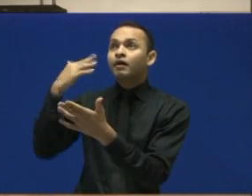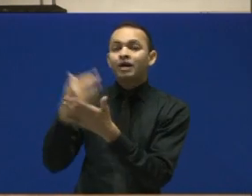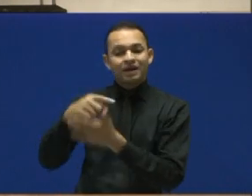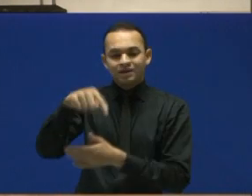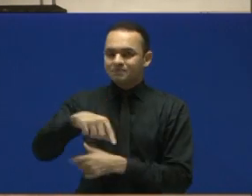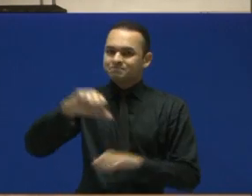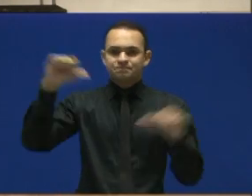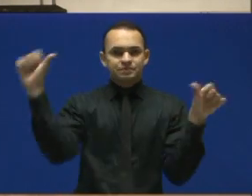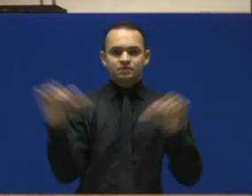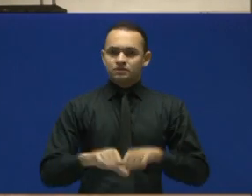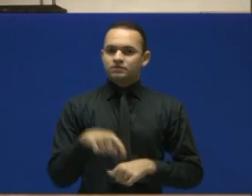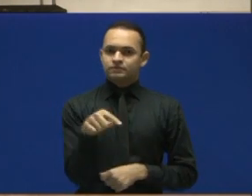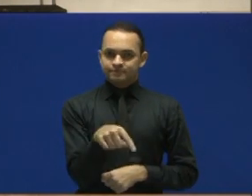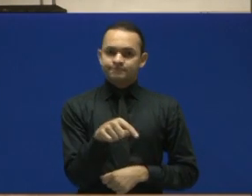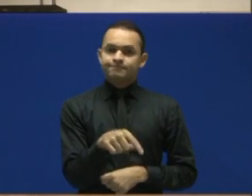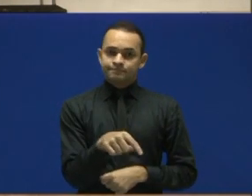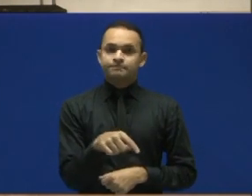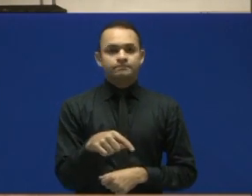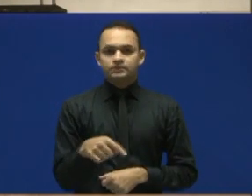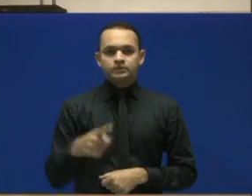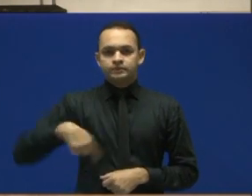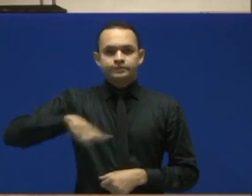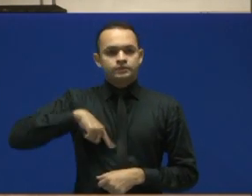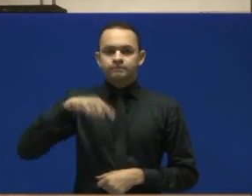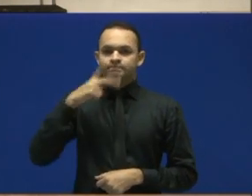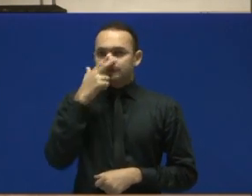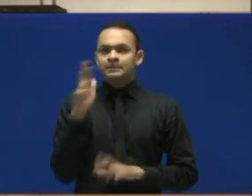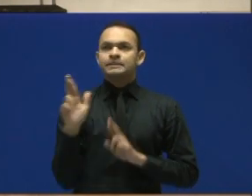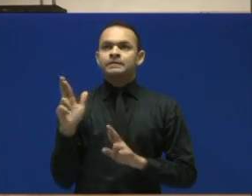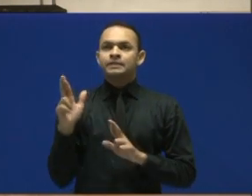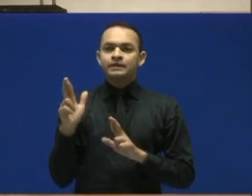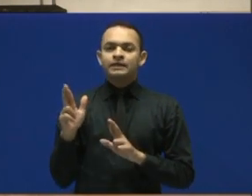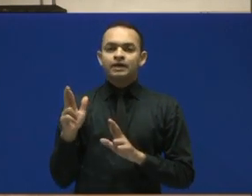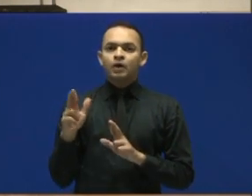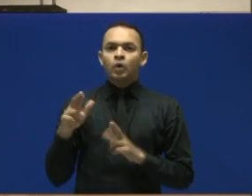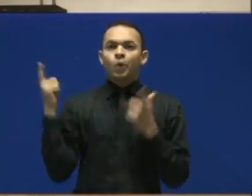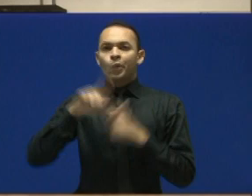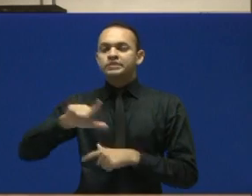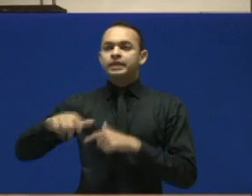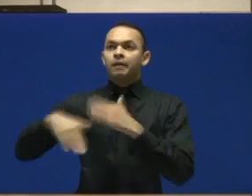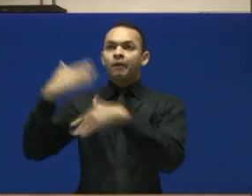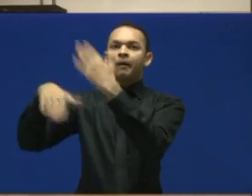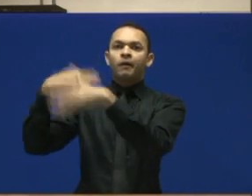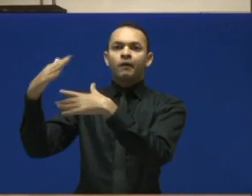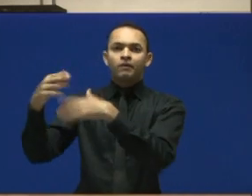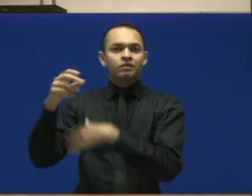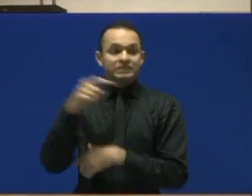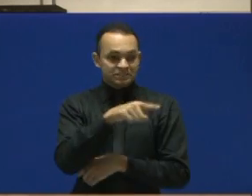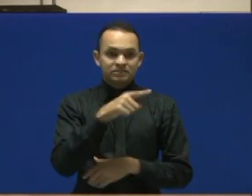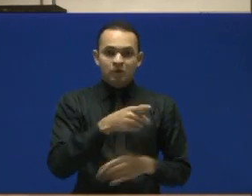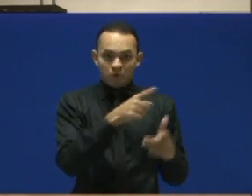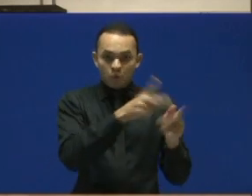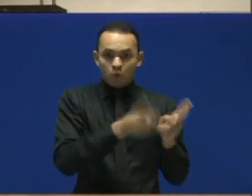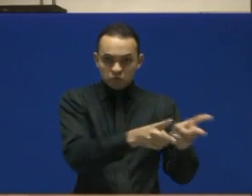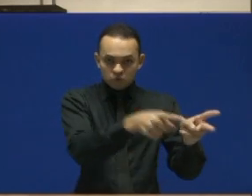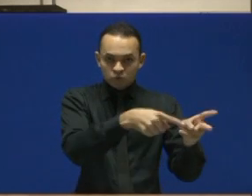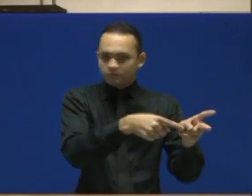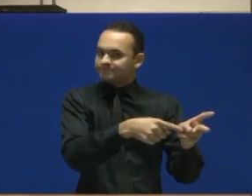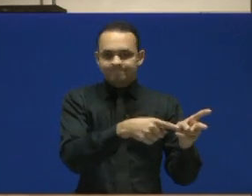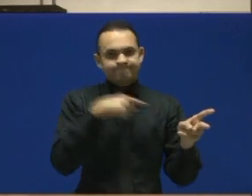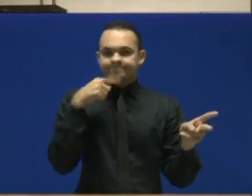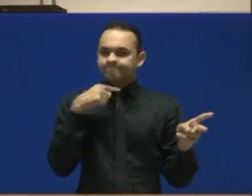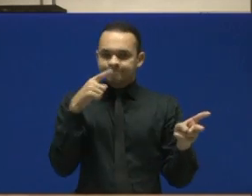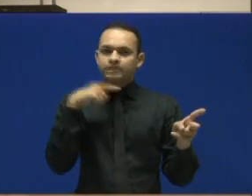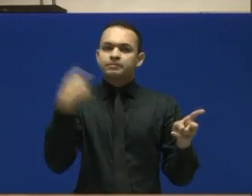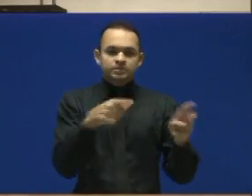esperança de construir uma grande nação se essa medida não for revogado e nós